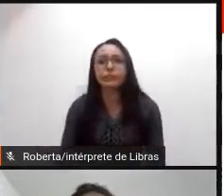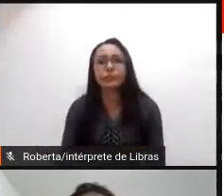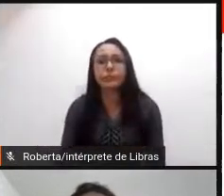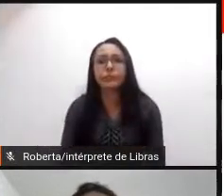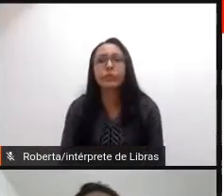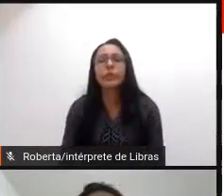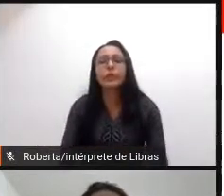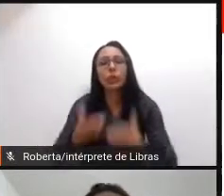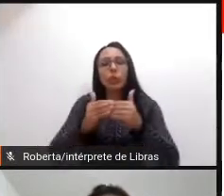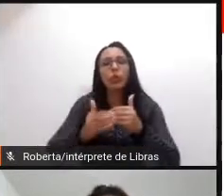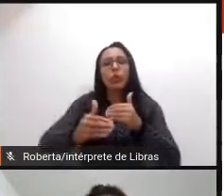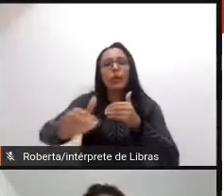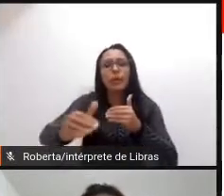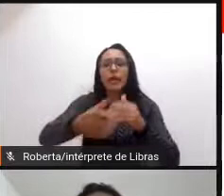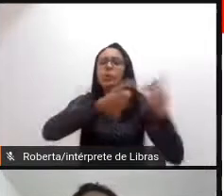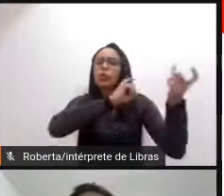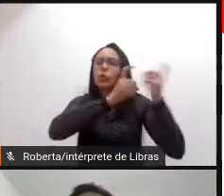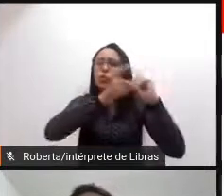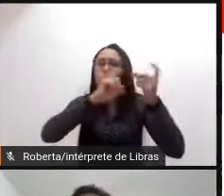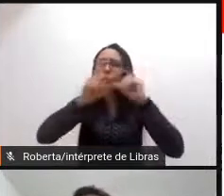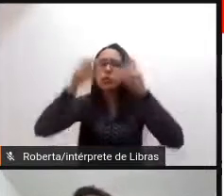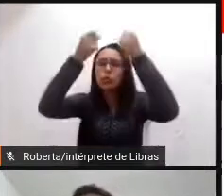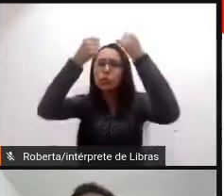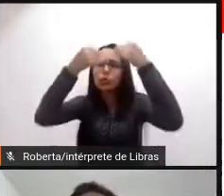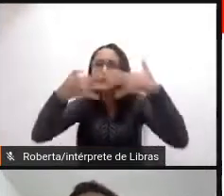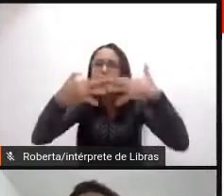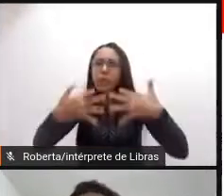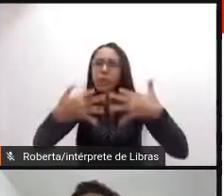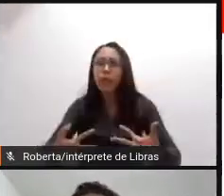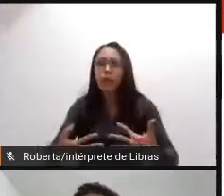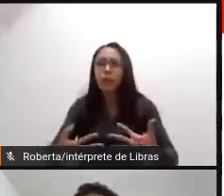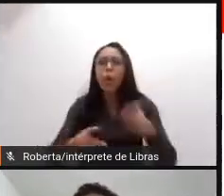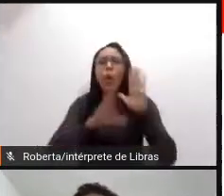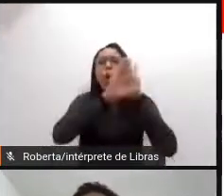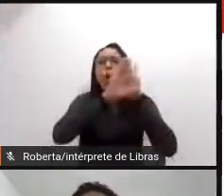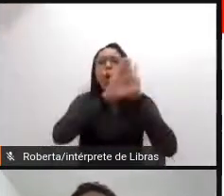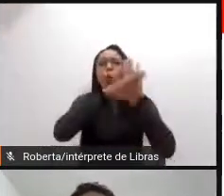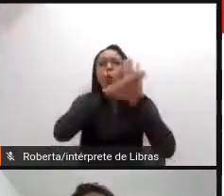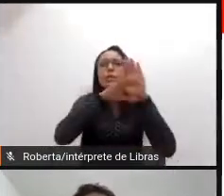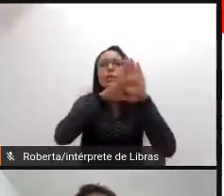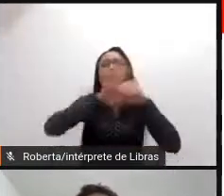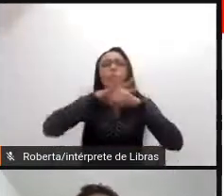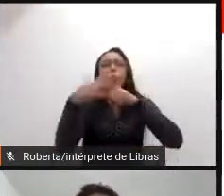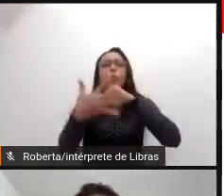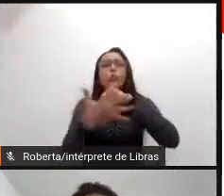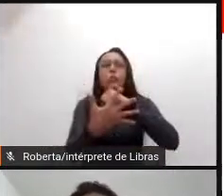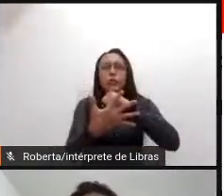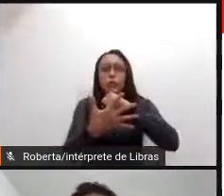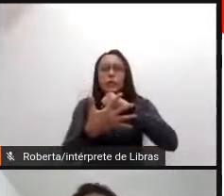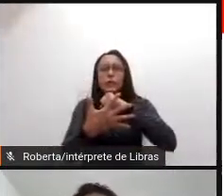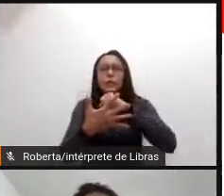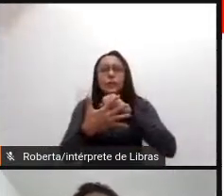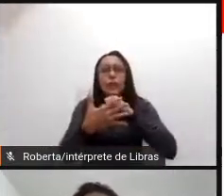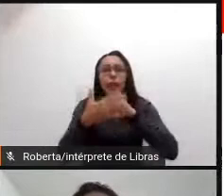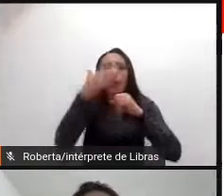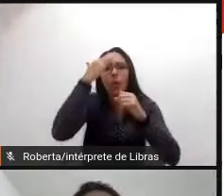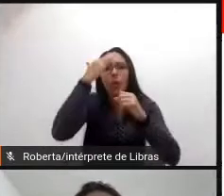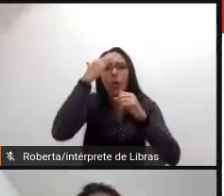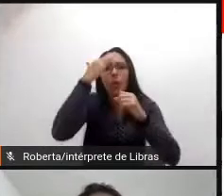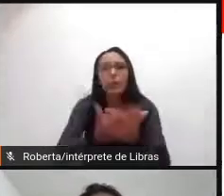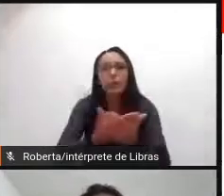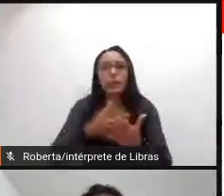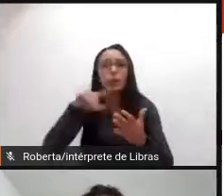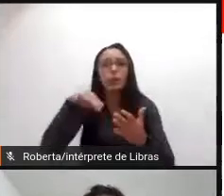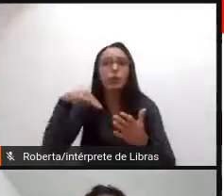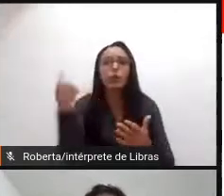começar, então, discutindo um pouco sobre o conceito de Covid-19. Eu acredito, né, que todo mundo já